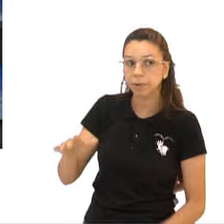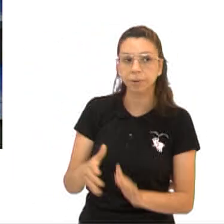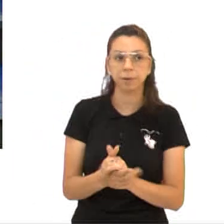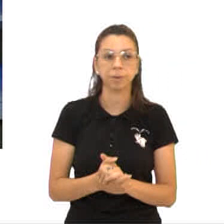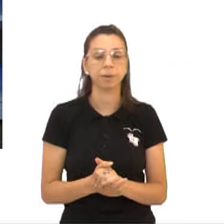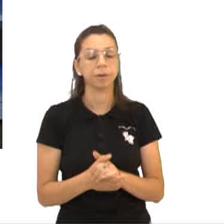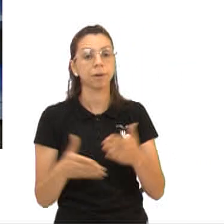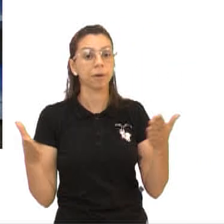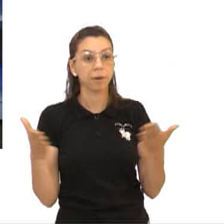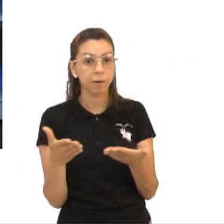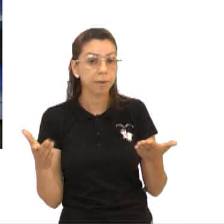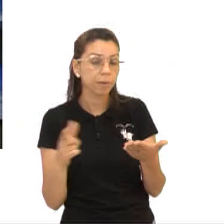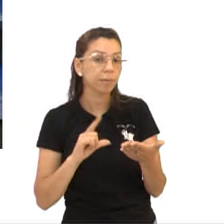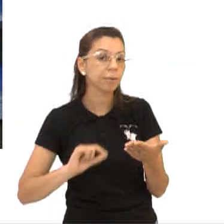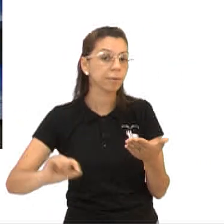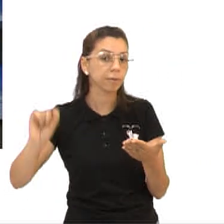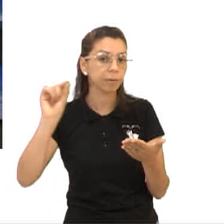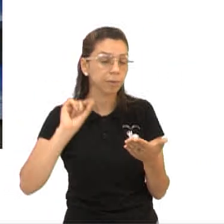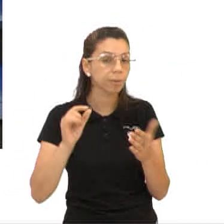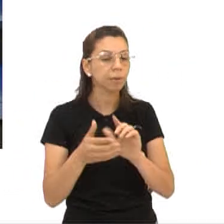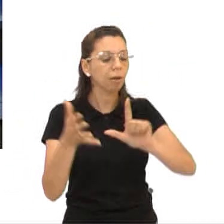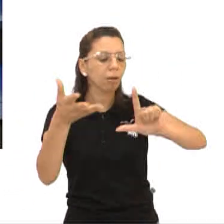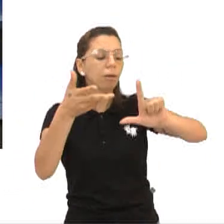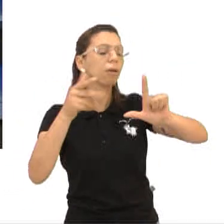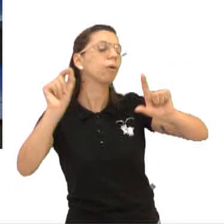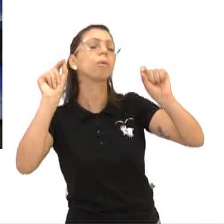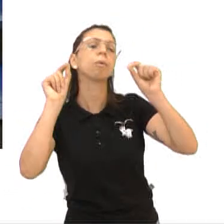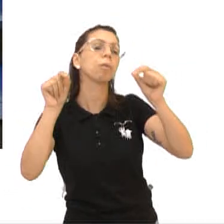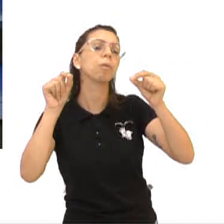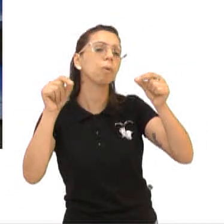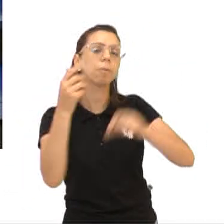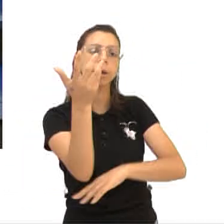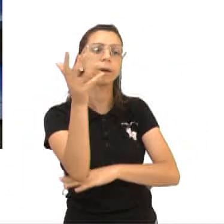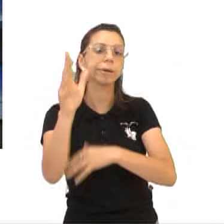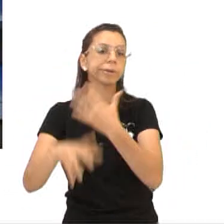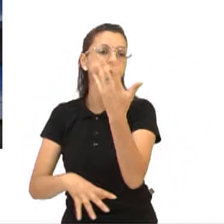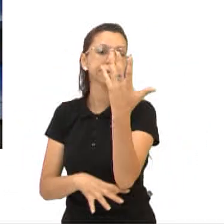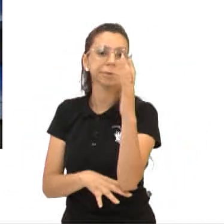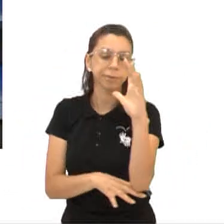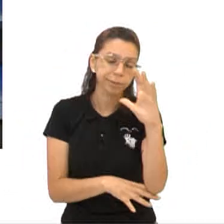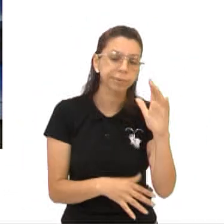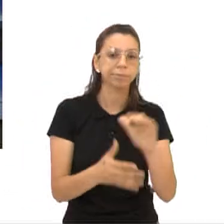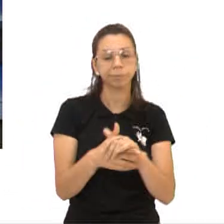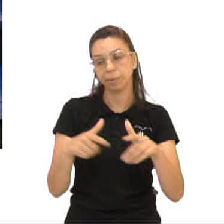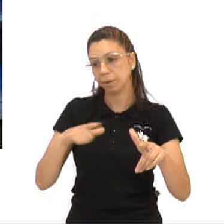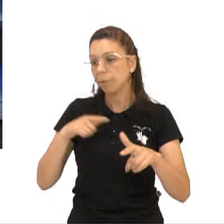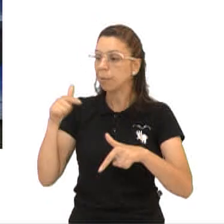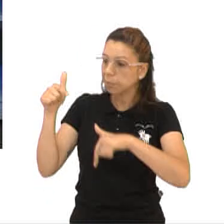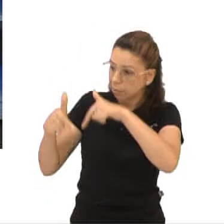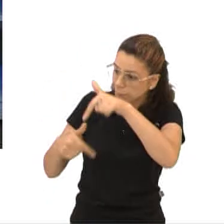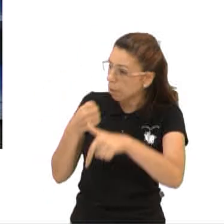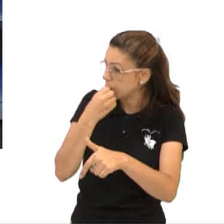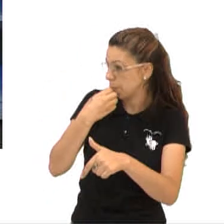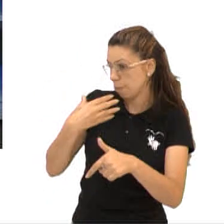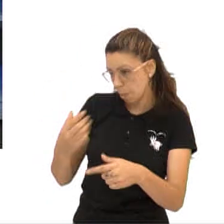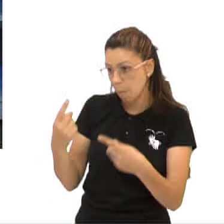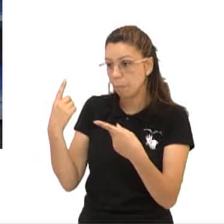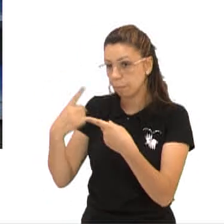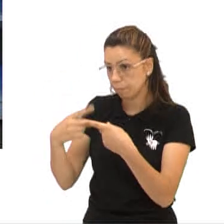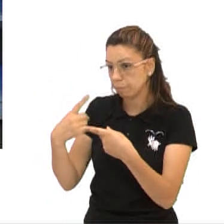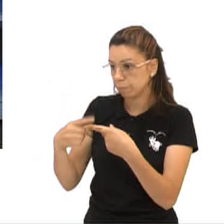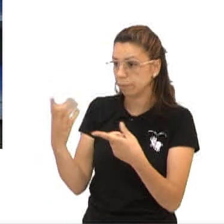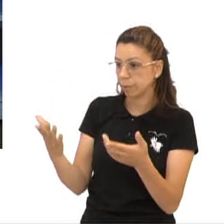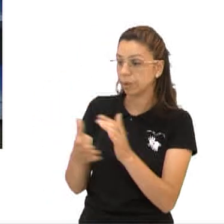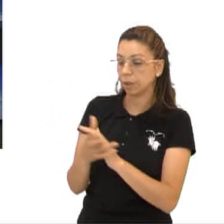pergunta, professor Eloy. A questão estética, como que a natureza entra? Você tem um trabalho muito bom, até porque você trabalha